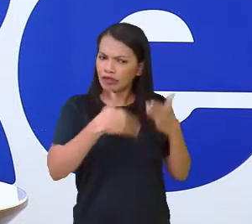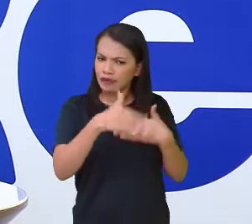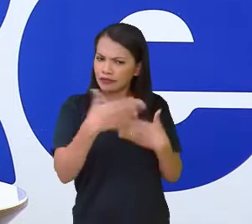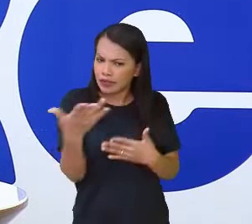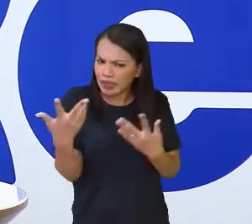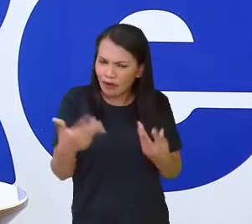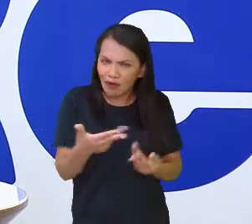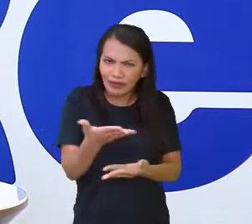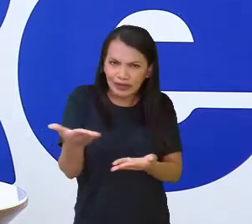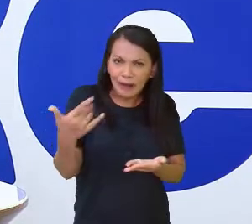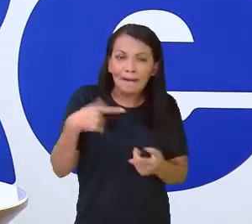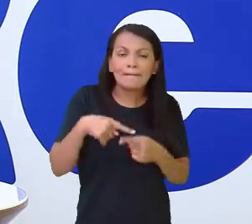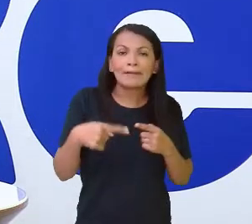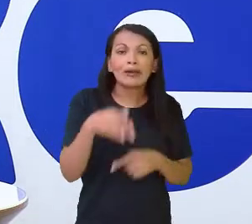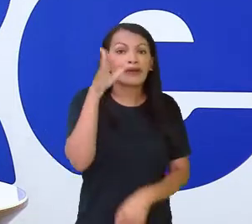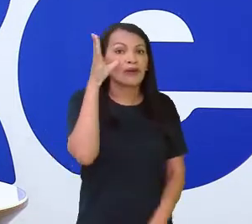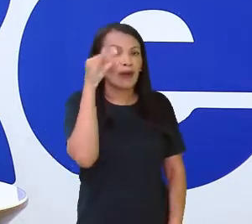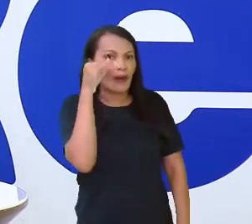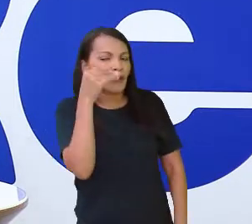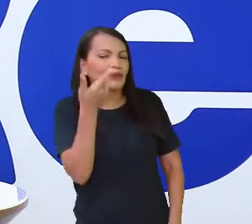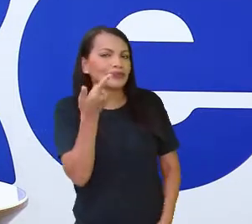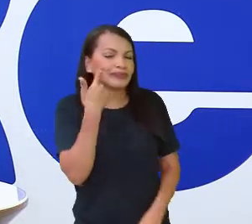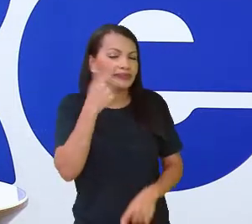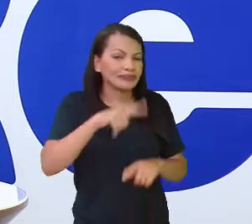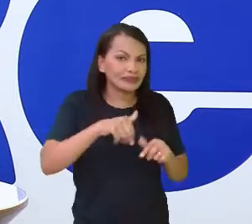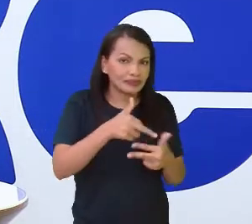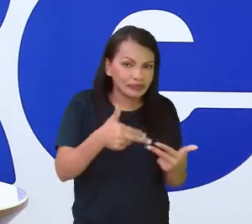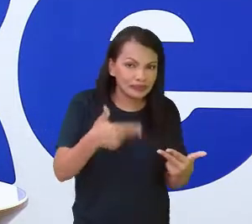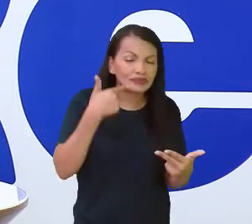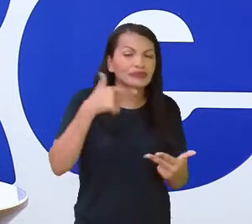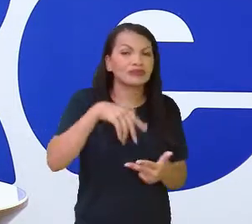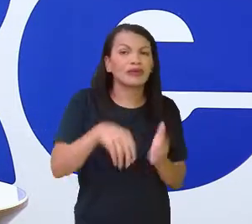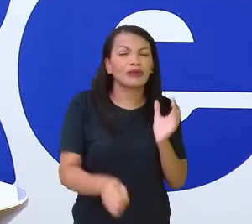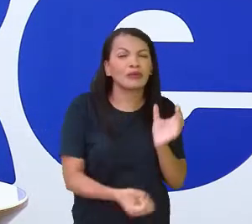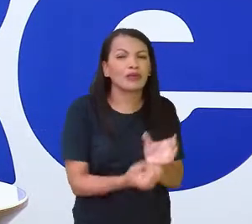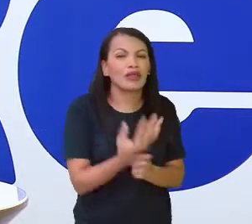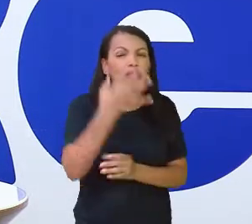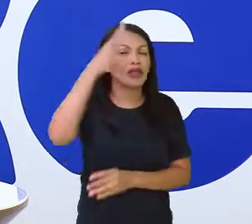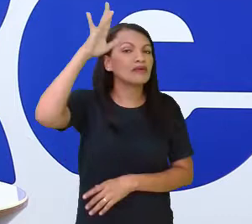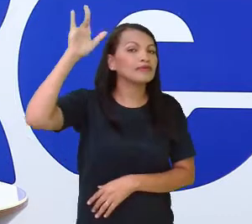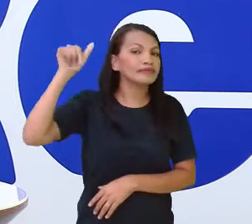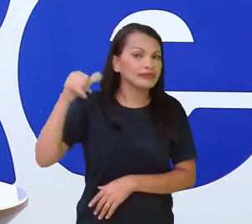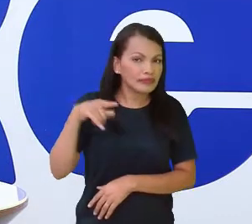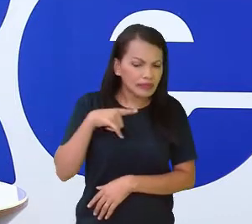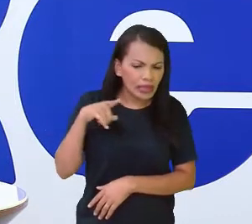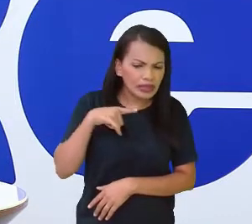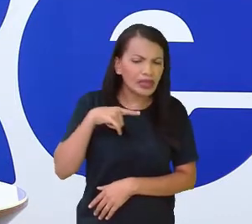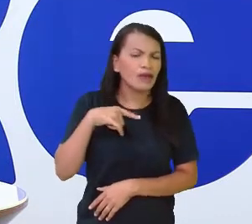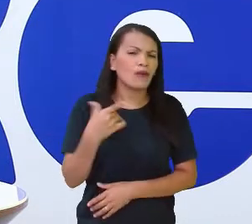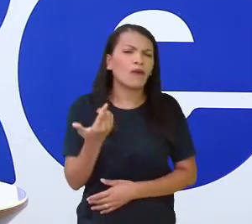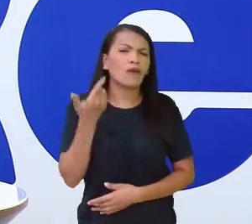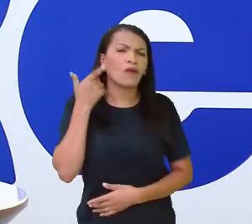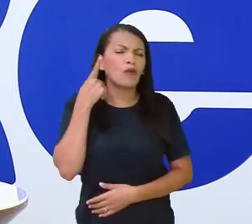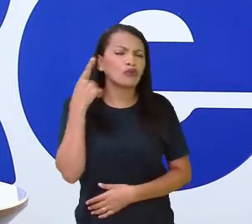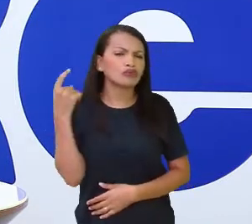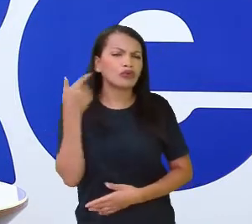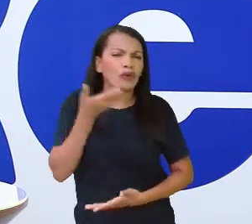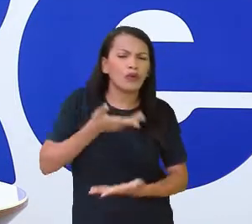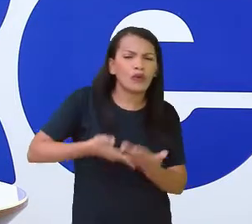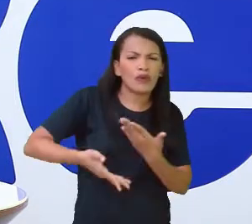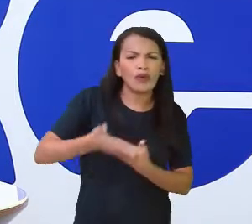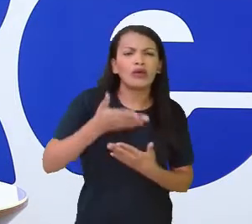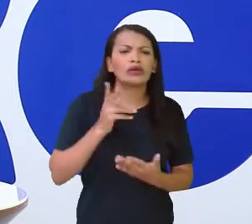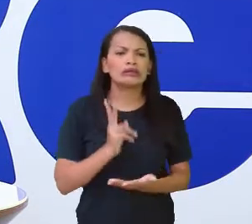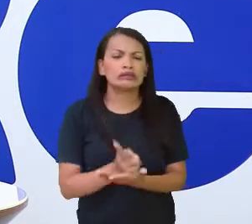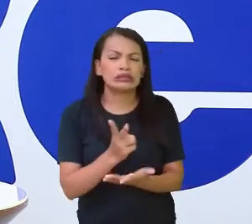toda. Mas sou bem curiosa com esses instrumentos de origem africana. Eu acho que eles têm um som muito envolvente. Sempre no carnaval eu